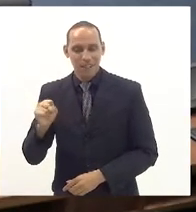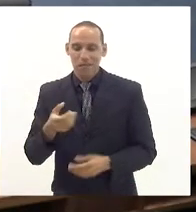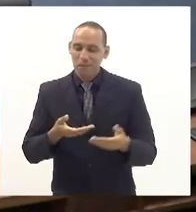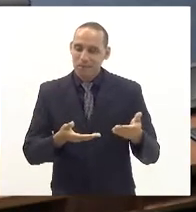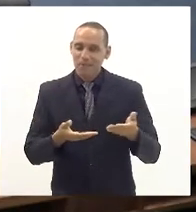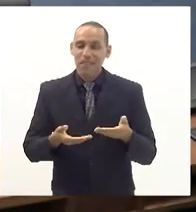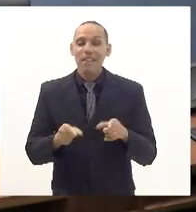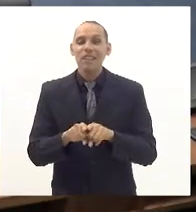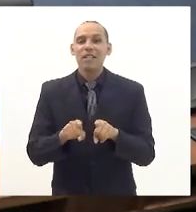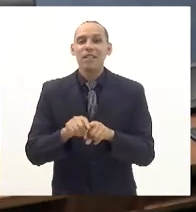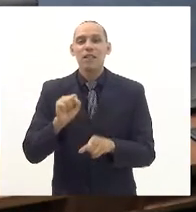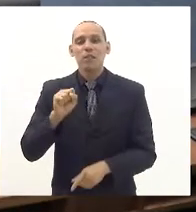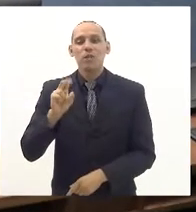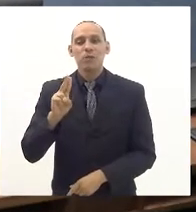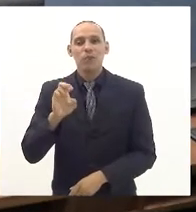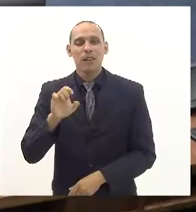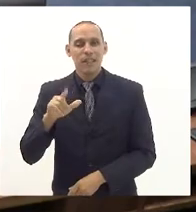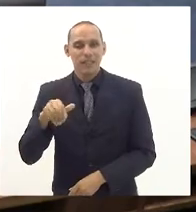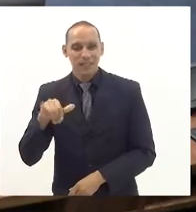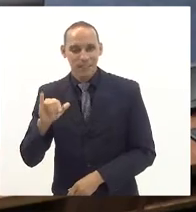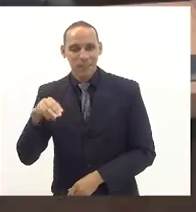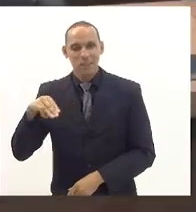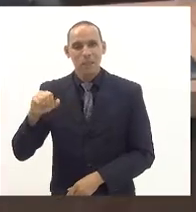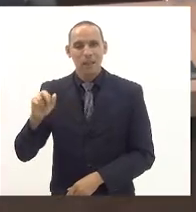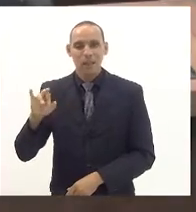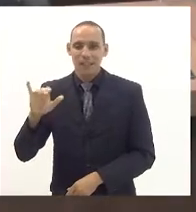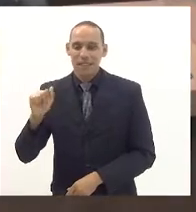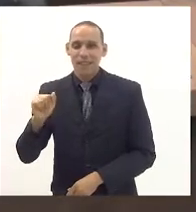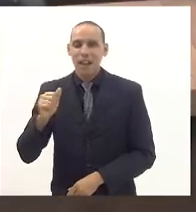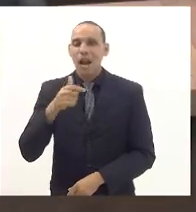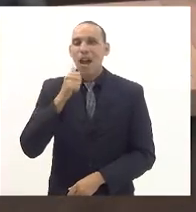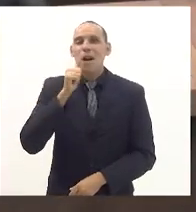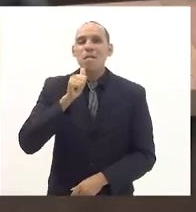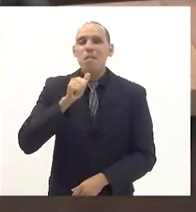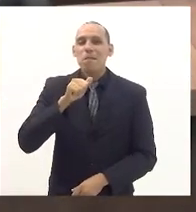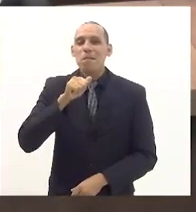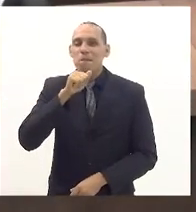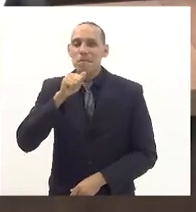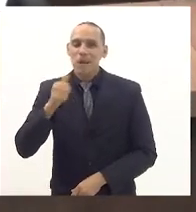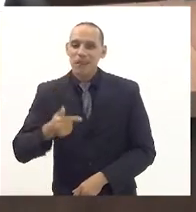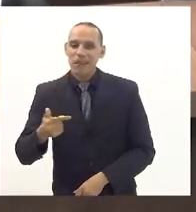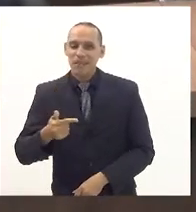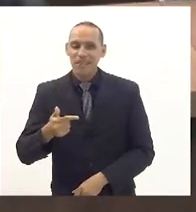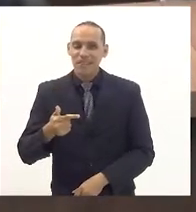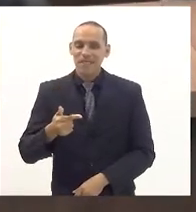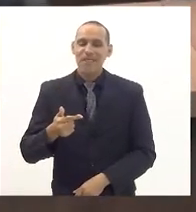também Sueli Maria dos Santos madrasta do homenageado